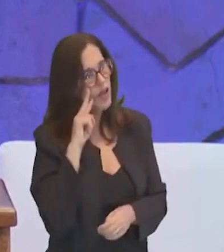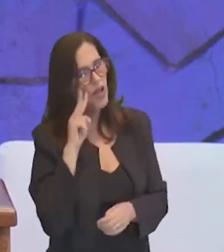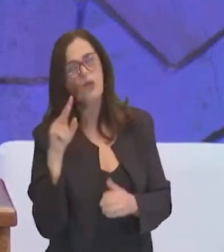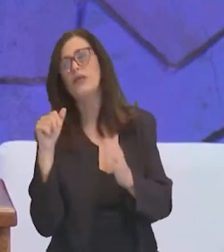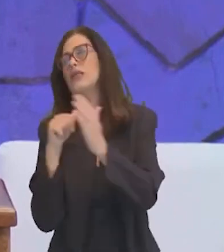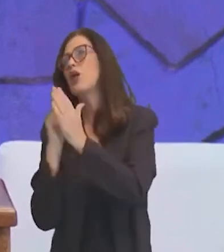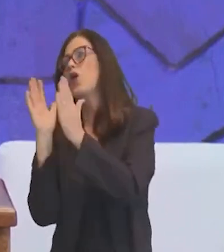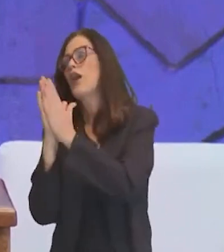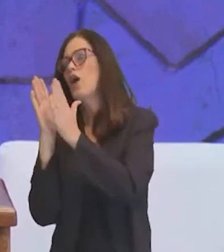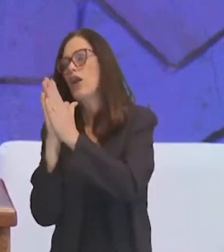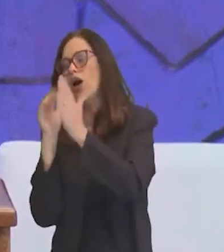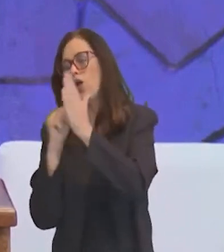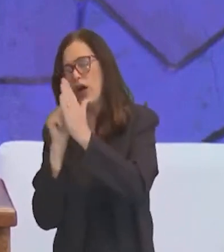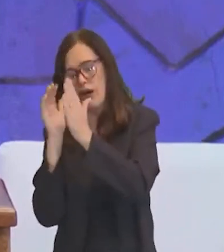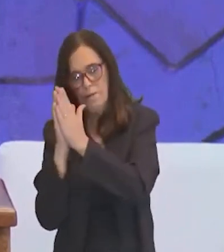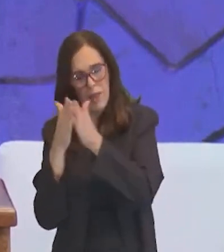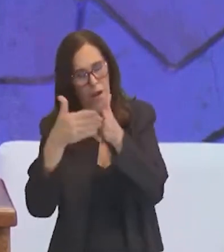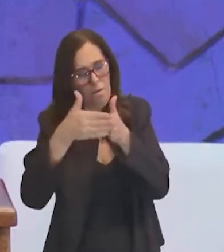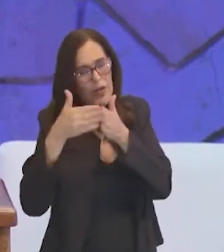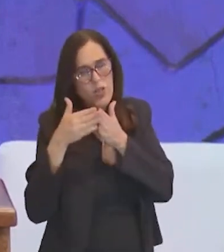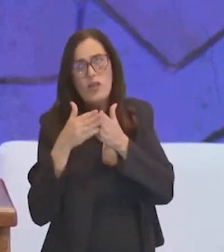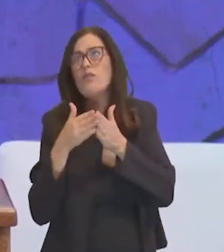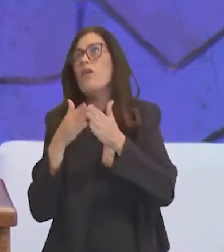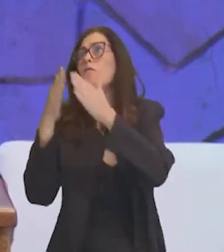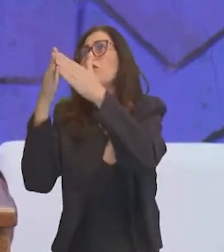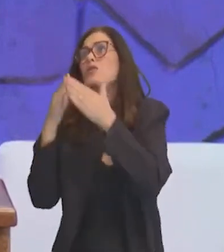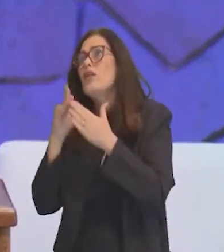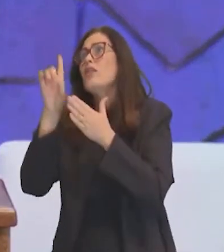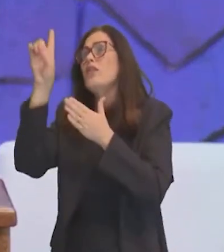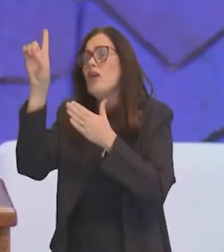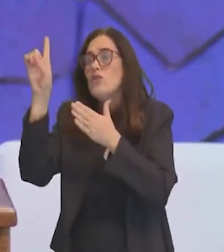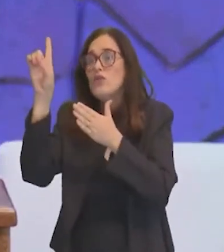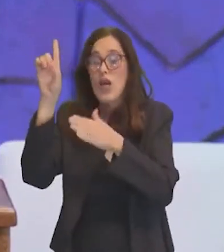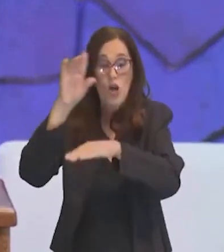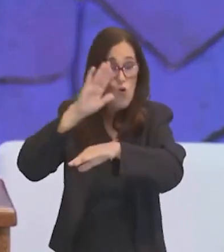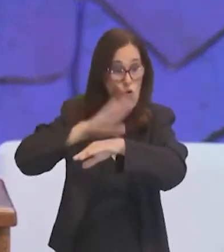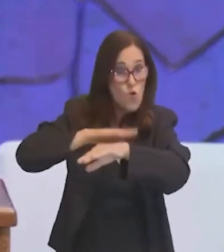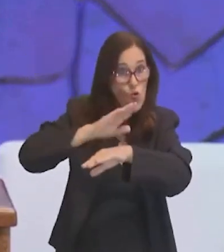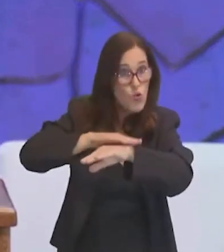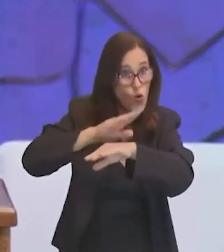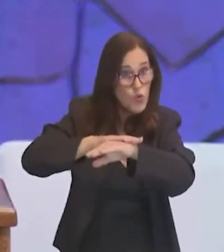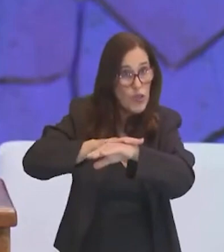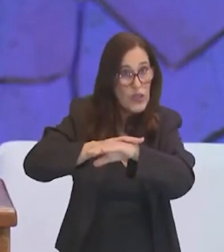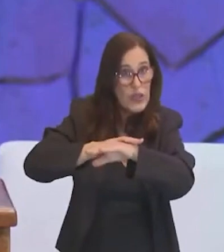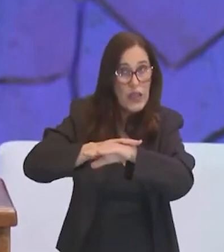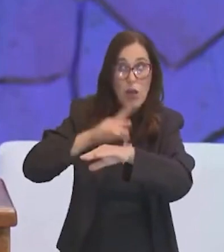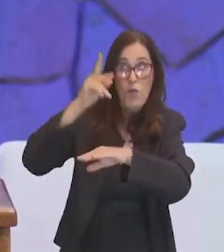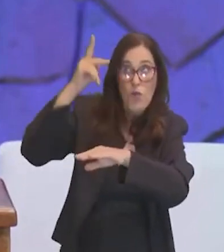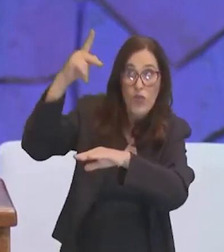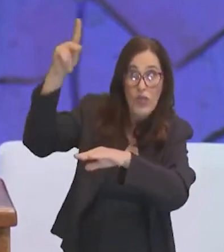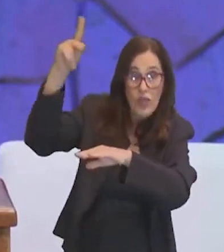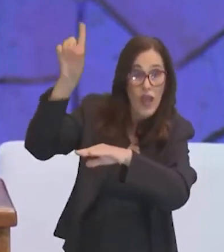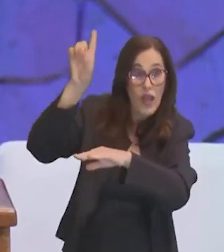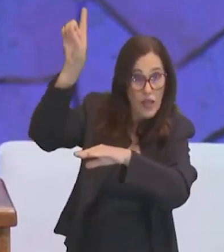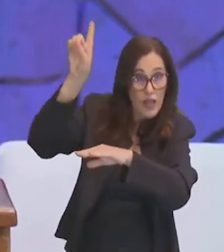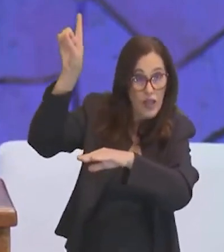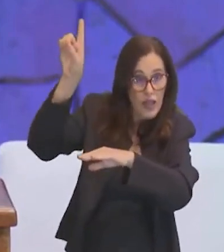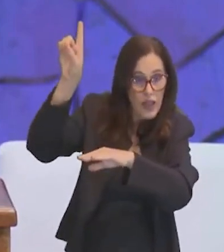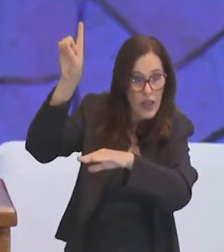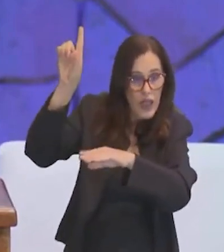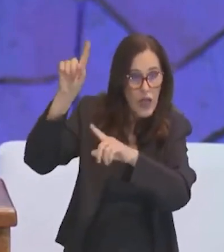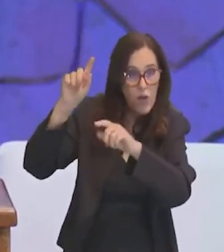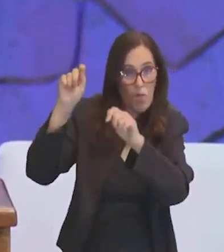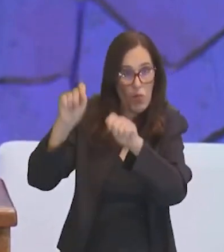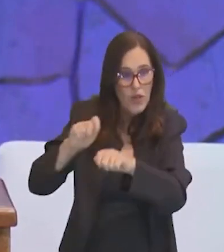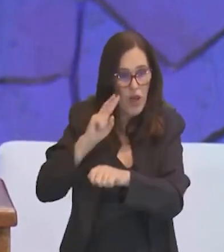Deus, pedindo a Deus que quando fosse o tempo de Deus, eles